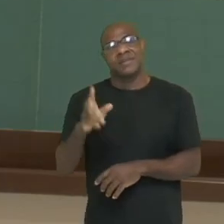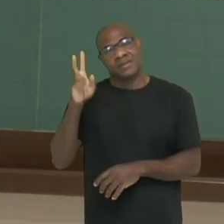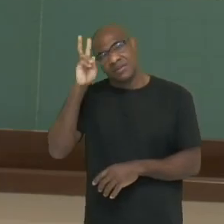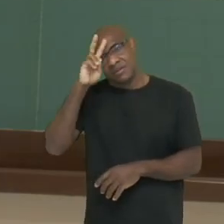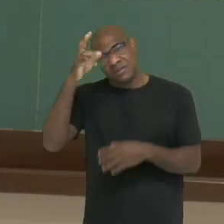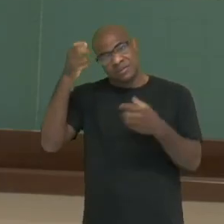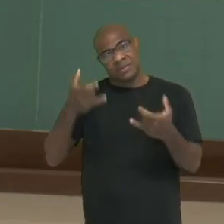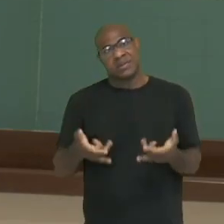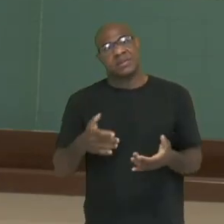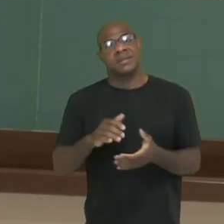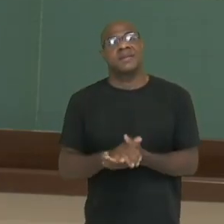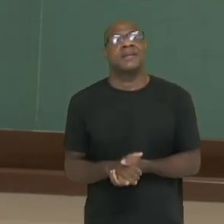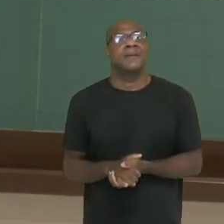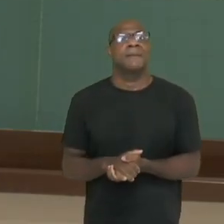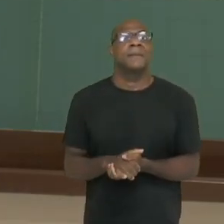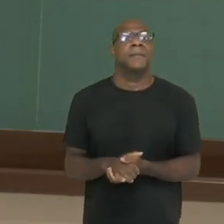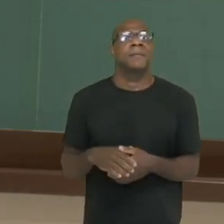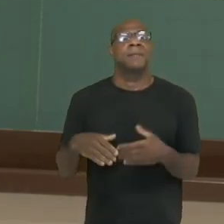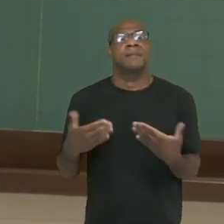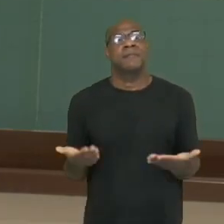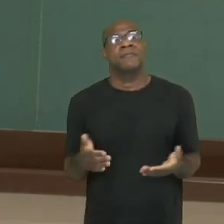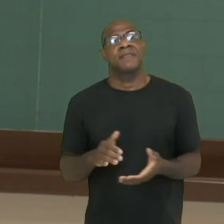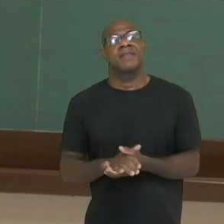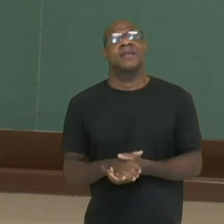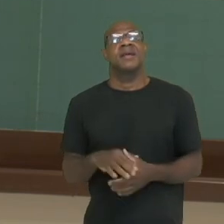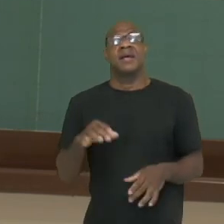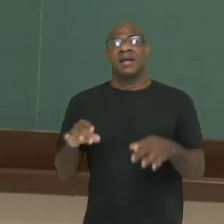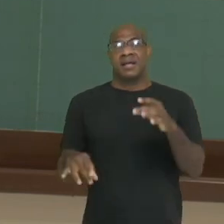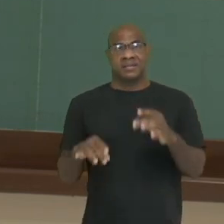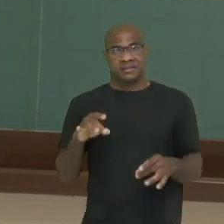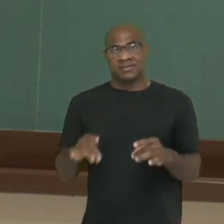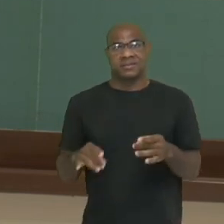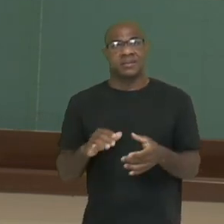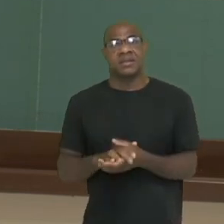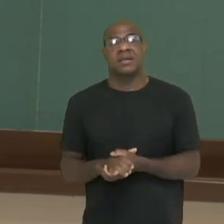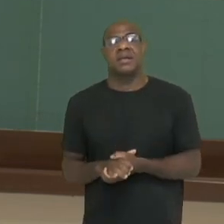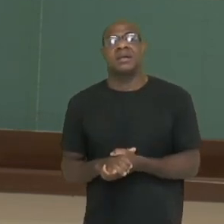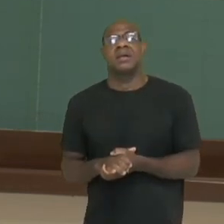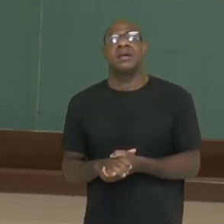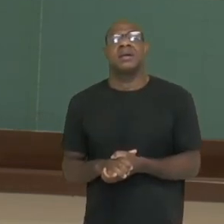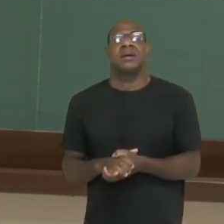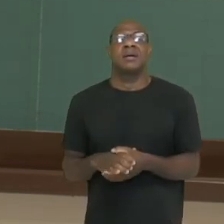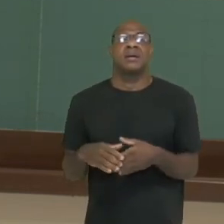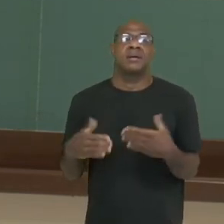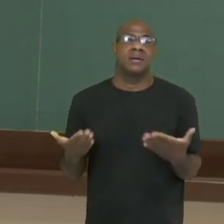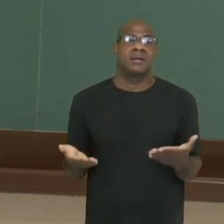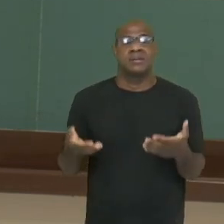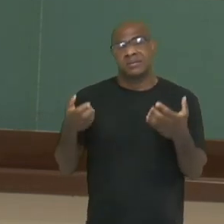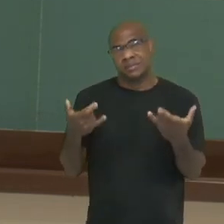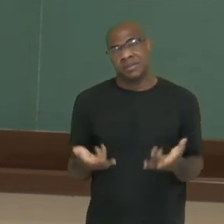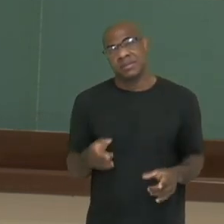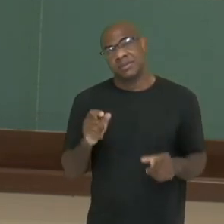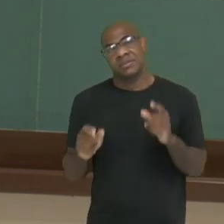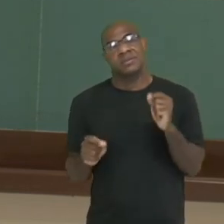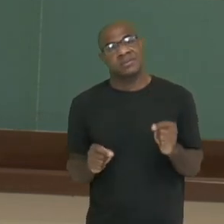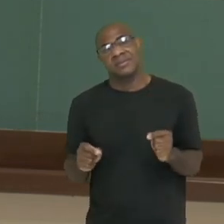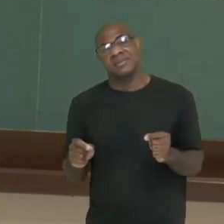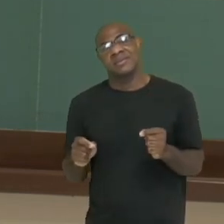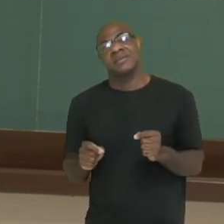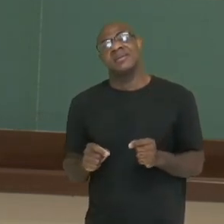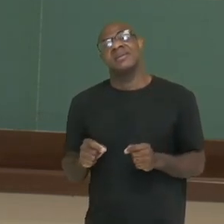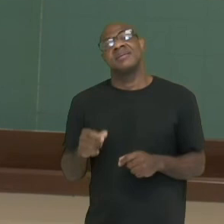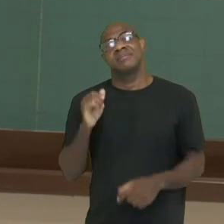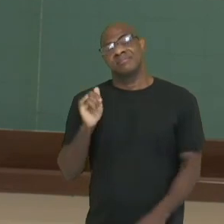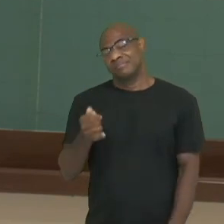Histórias. Então a artista, né, ela é conhecida... ela trabalha com o quê? Narratura de teatro